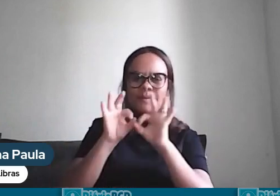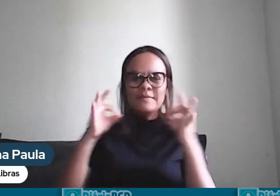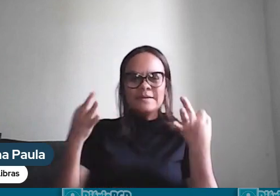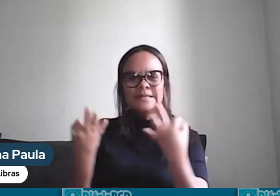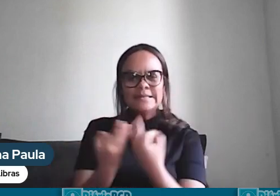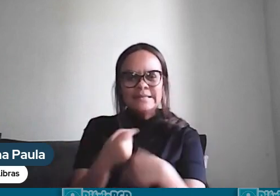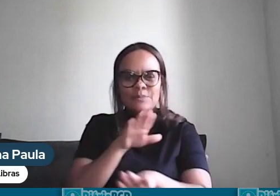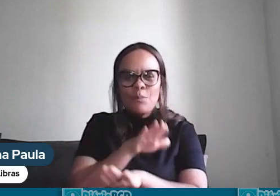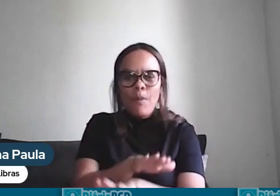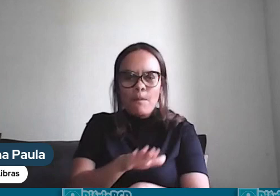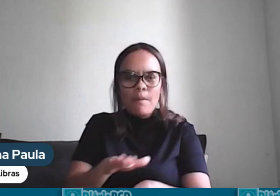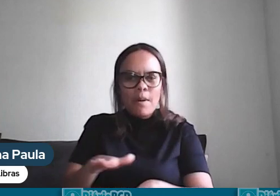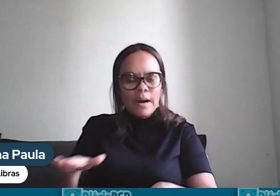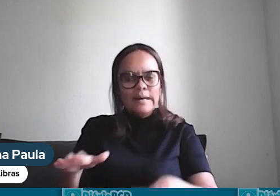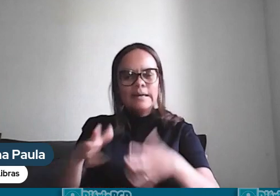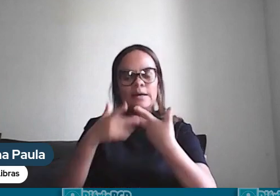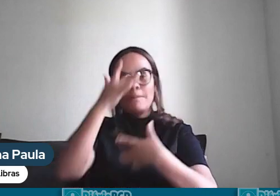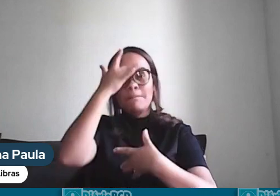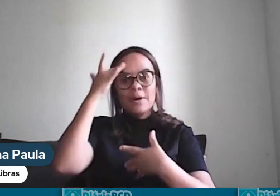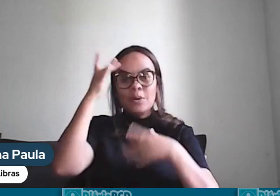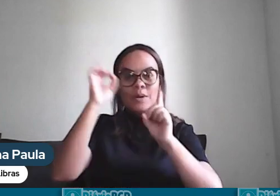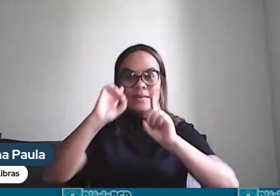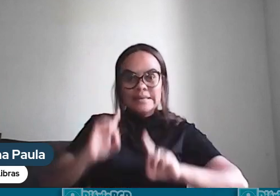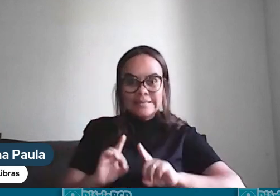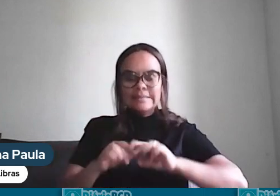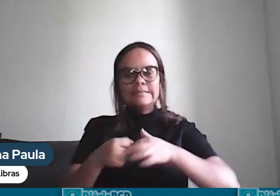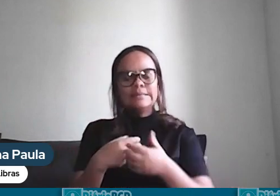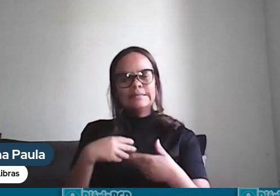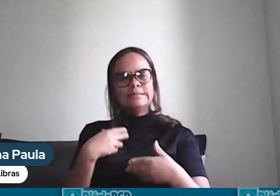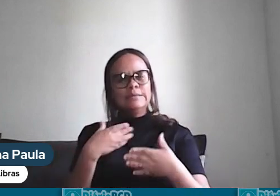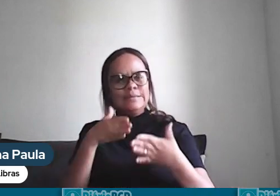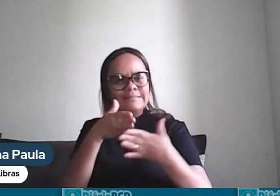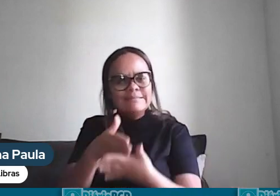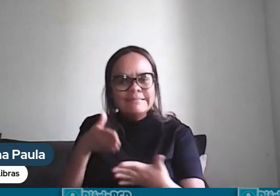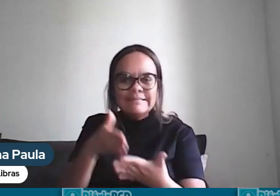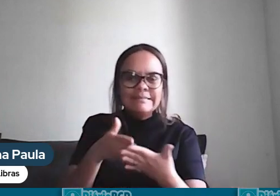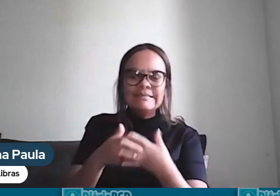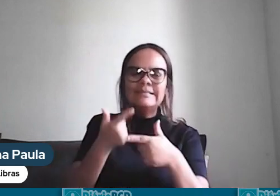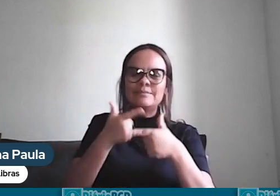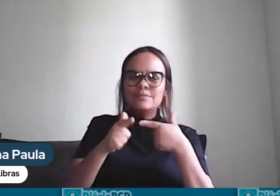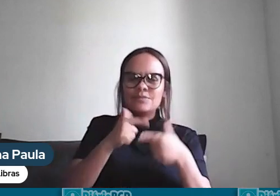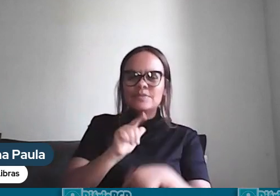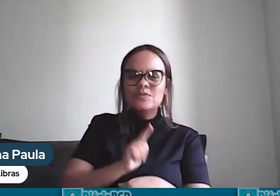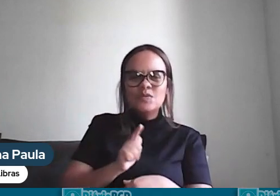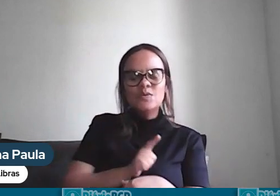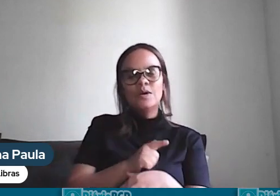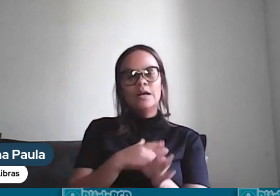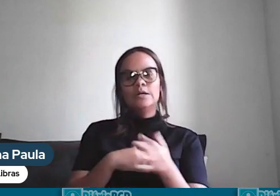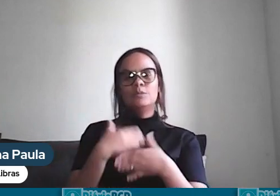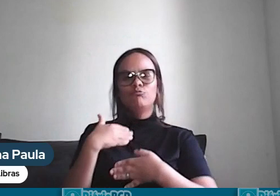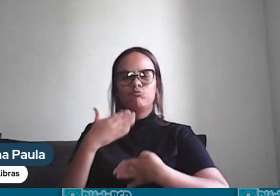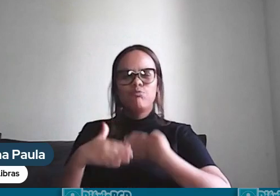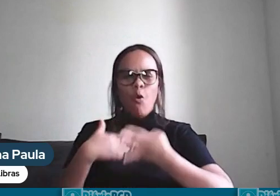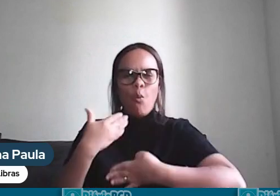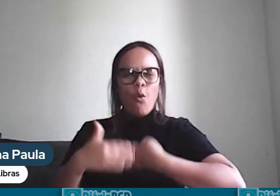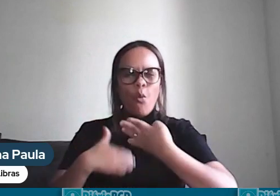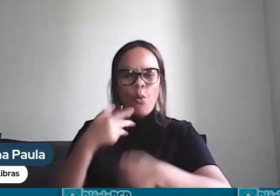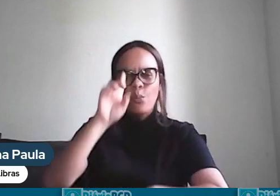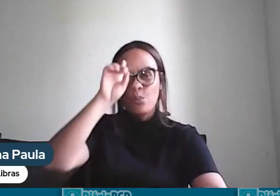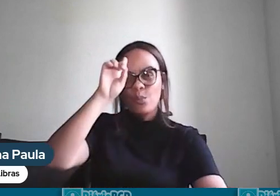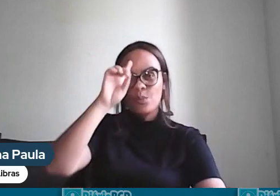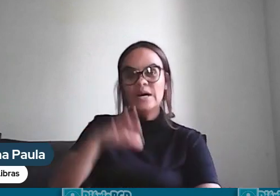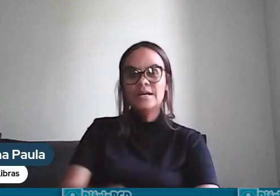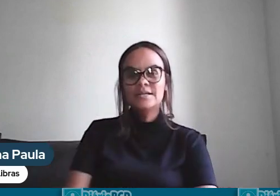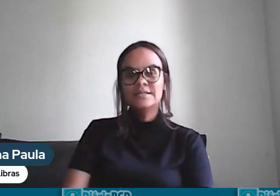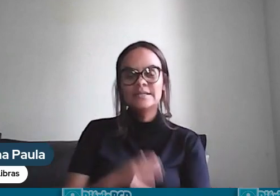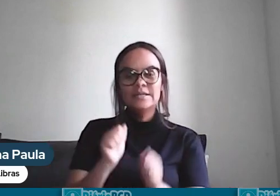principalmente crianças com deficiência, que enfrentam os problemas para manter o mesmo ritmo do dia a dia quando elas estão